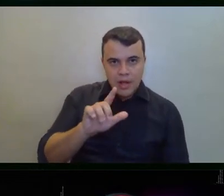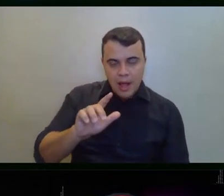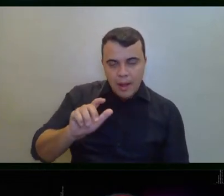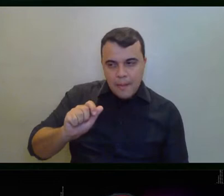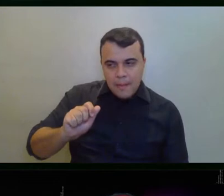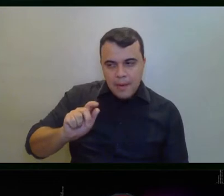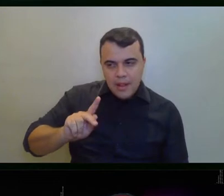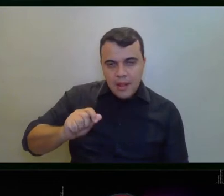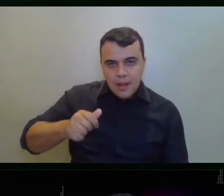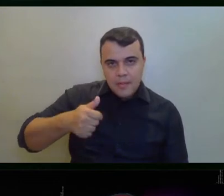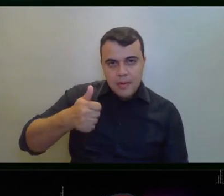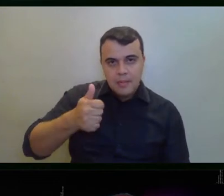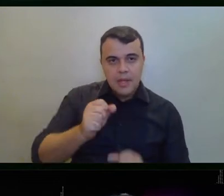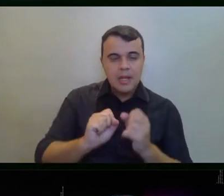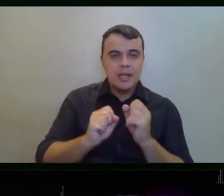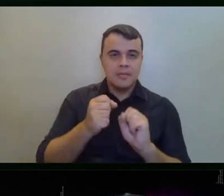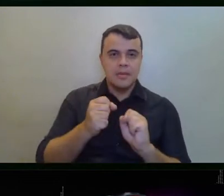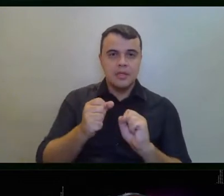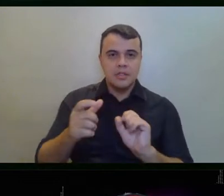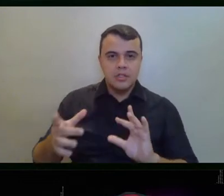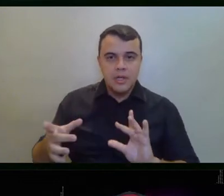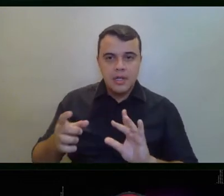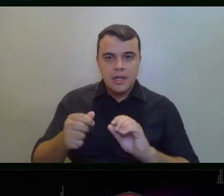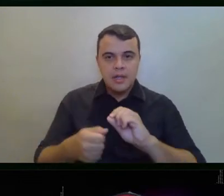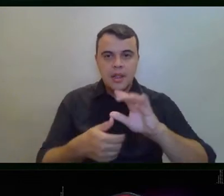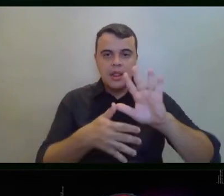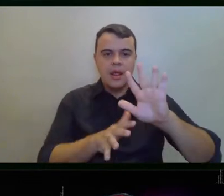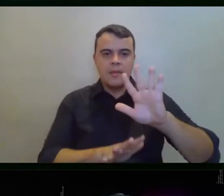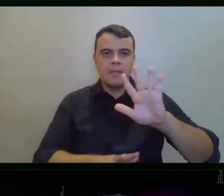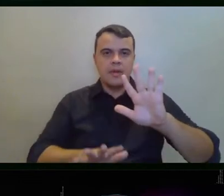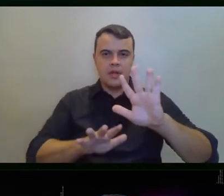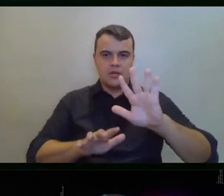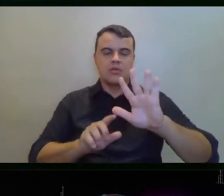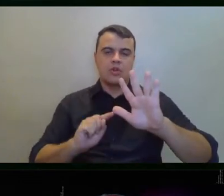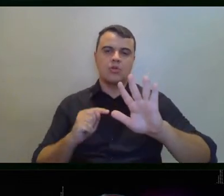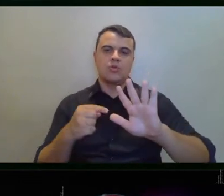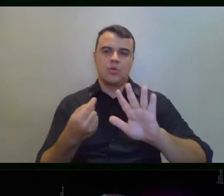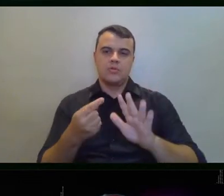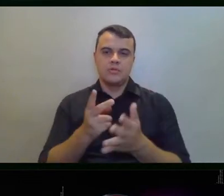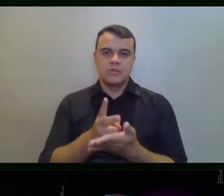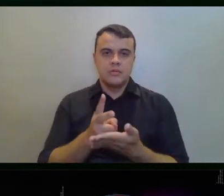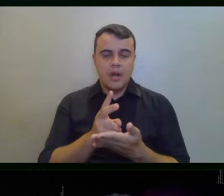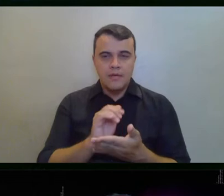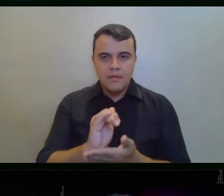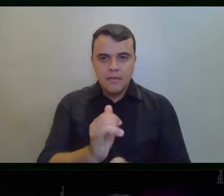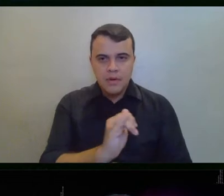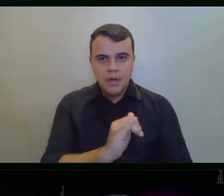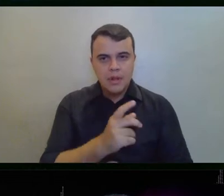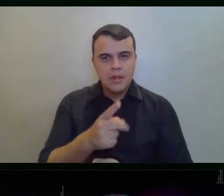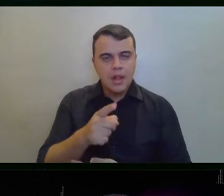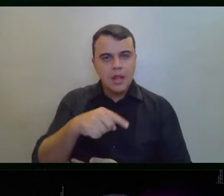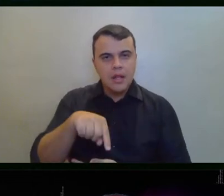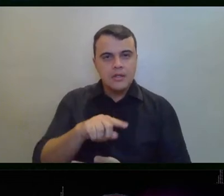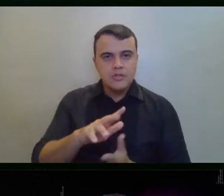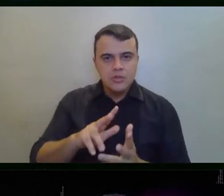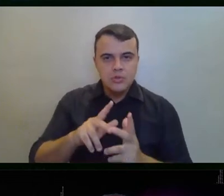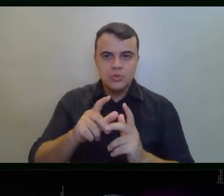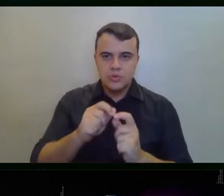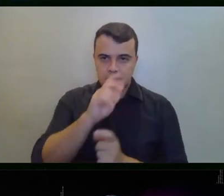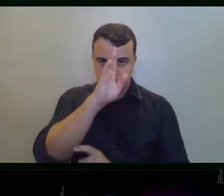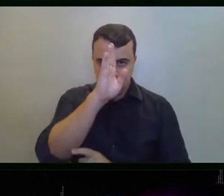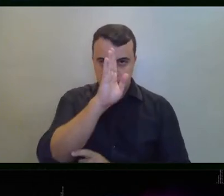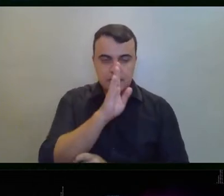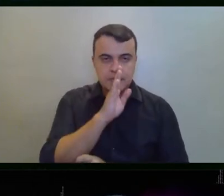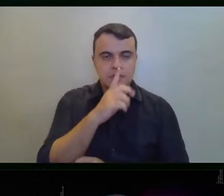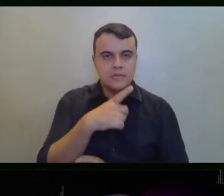primeira empresa digital party da América Latina somos nós para distribuir os conteúdos deles de forma totalmente gratuito vamos